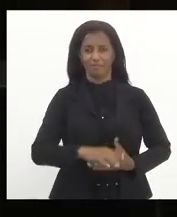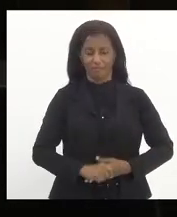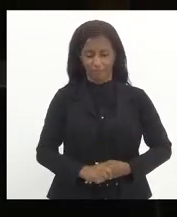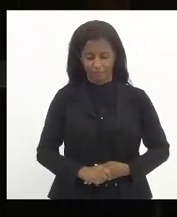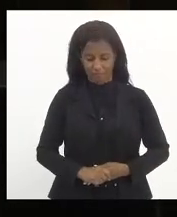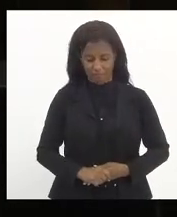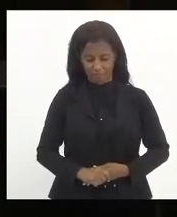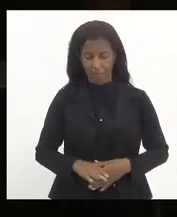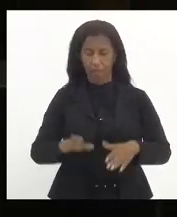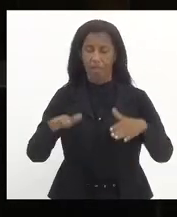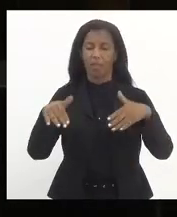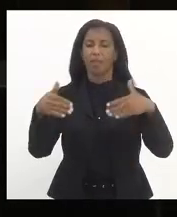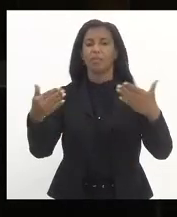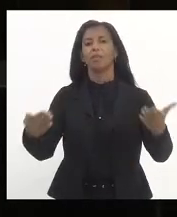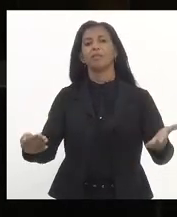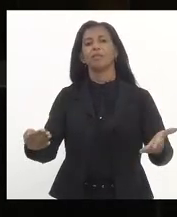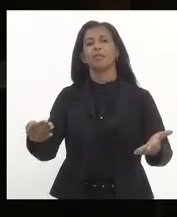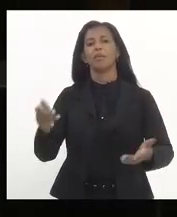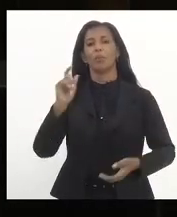Senhor Eduardo Paes,